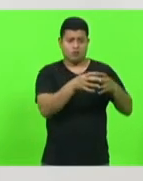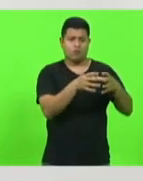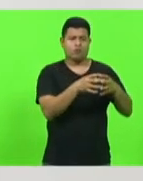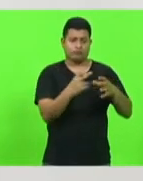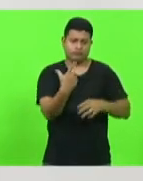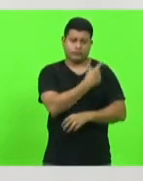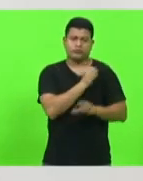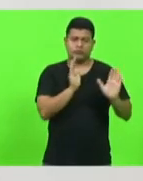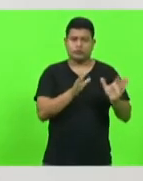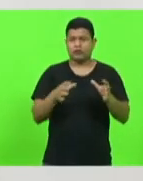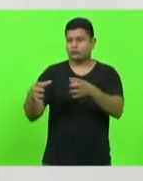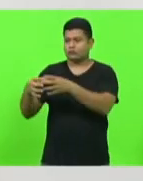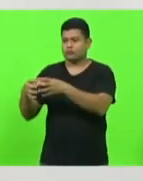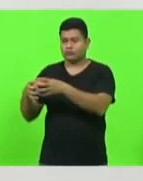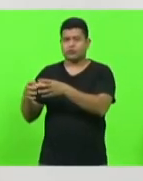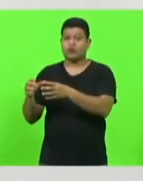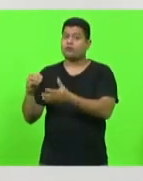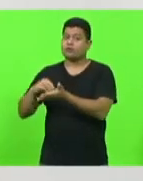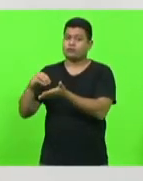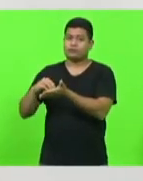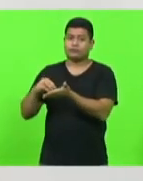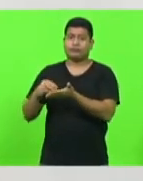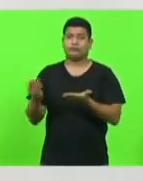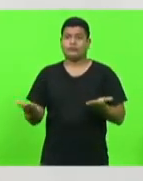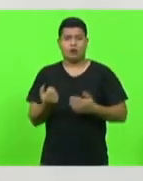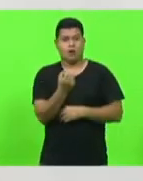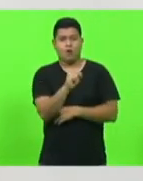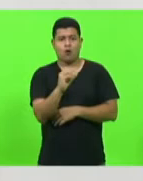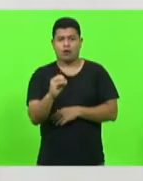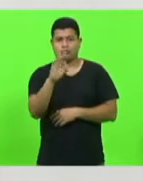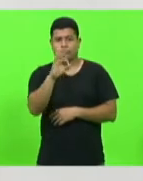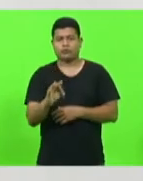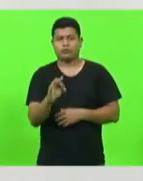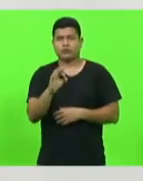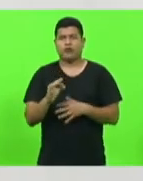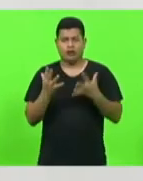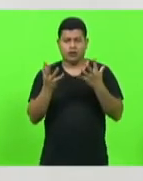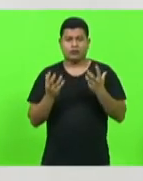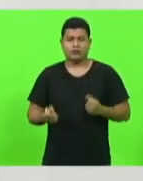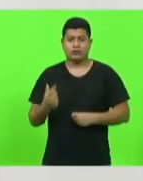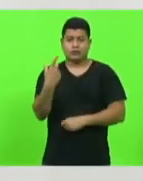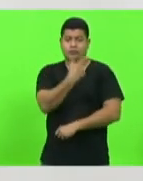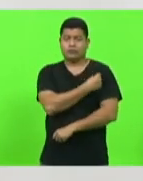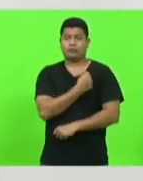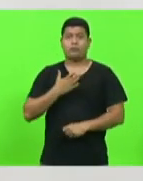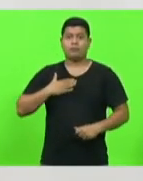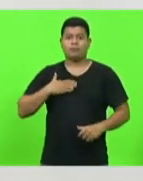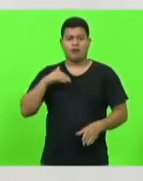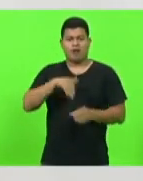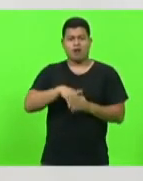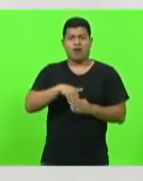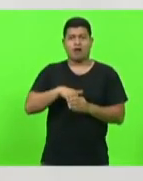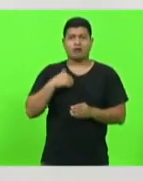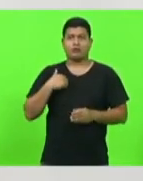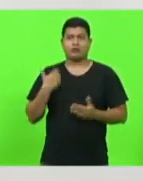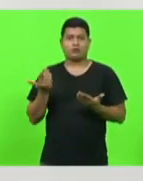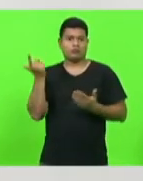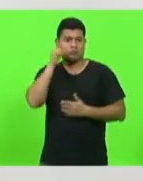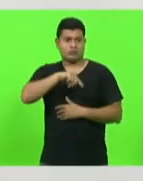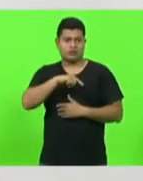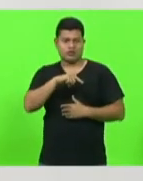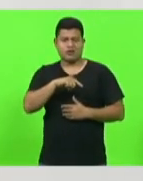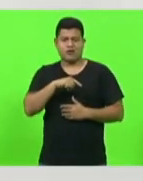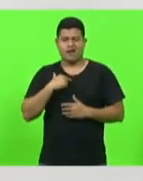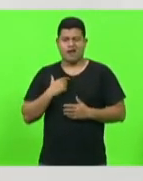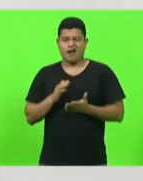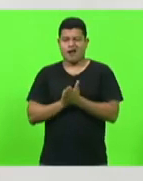o que pensam alguns governantes? 80% das pessoas são a favor da vacina. O meu eleitorado, eu vou fazer uma média com o eleitorado. E impõe